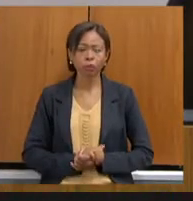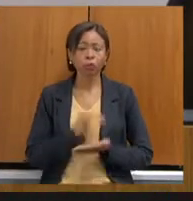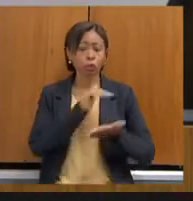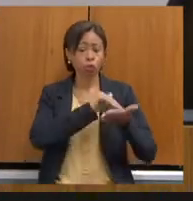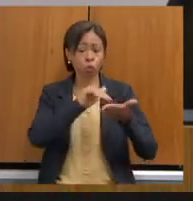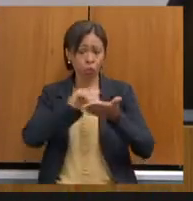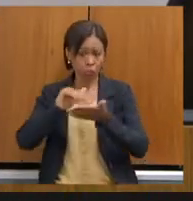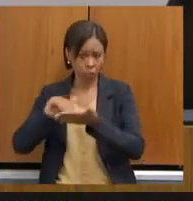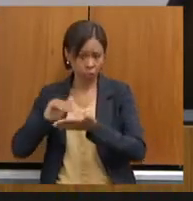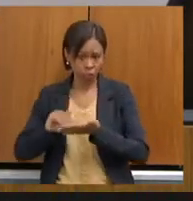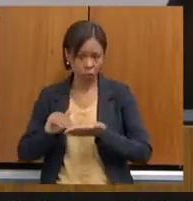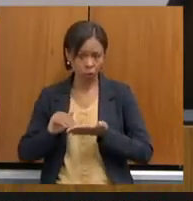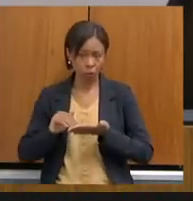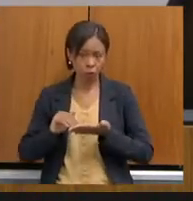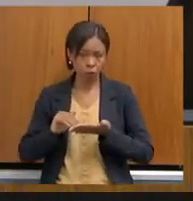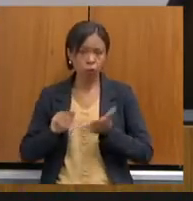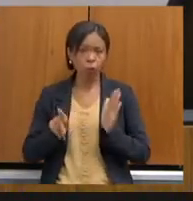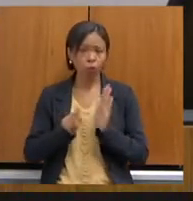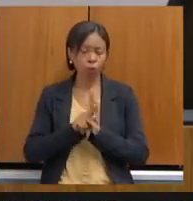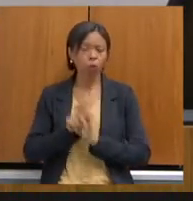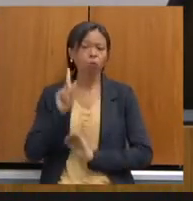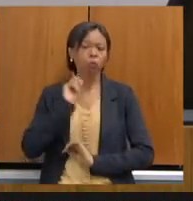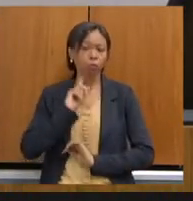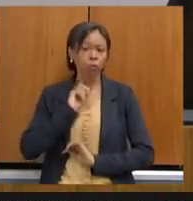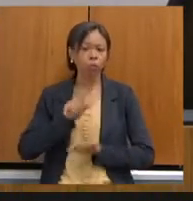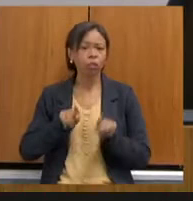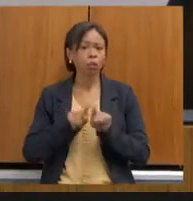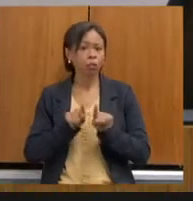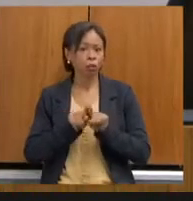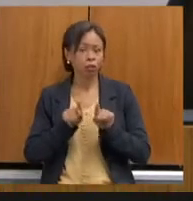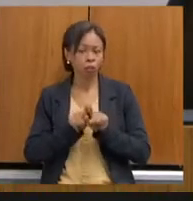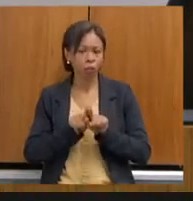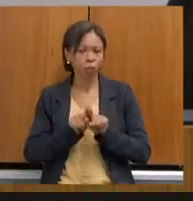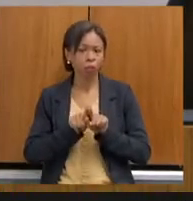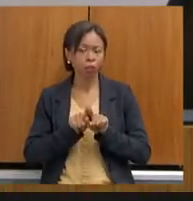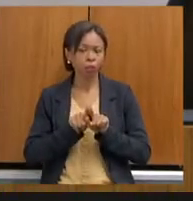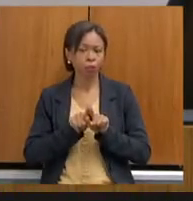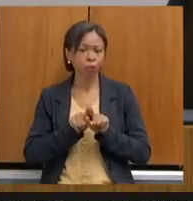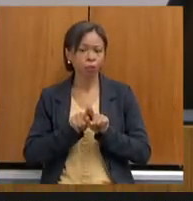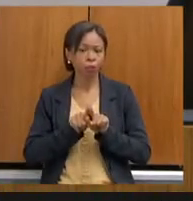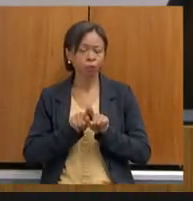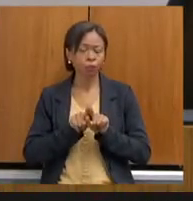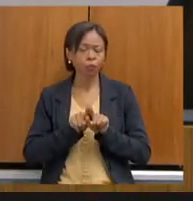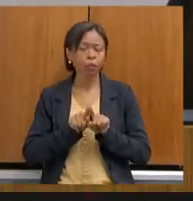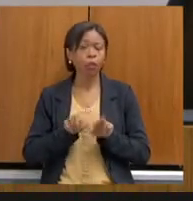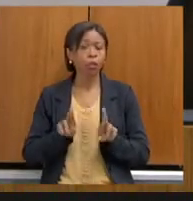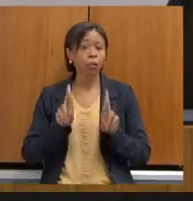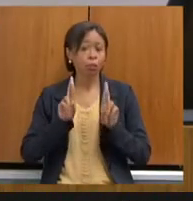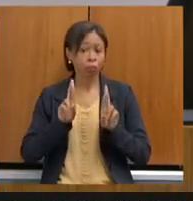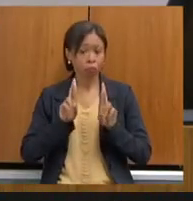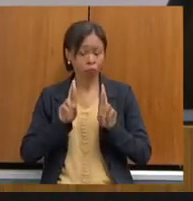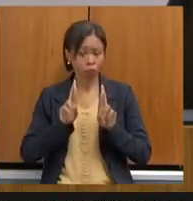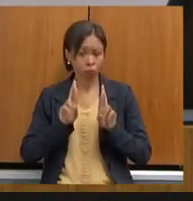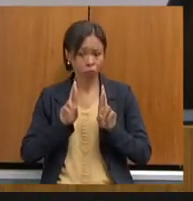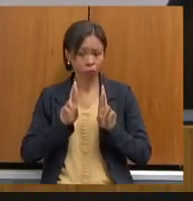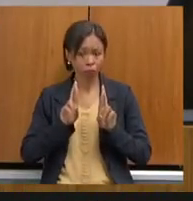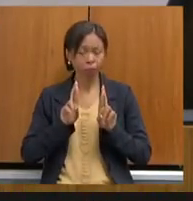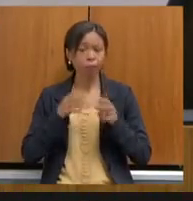dirigentes de entidades o anime citação direta e indireta devem comparecer